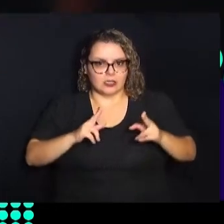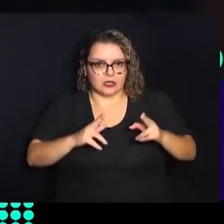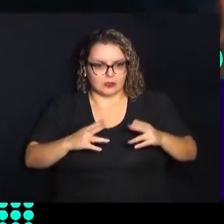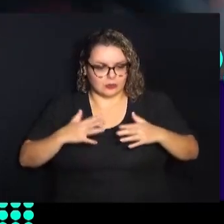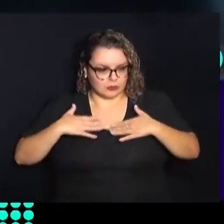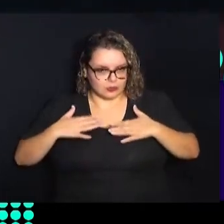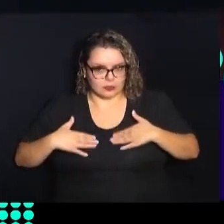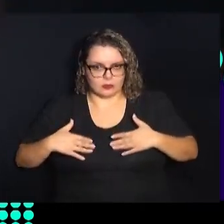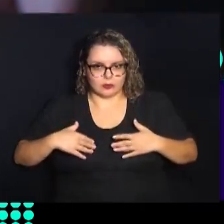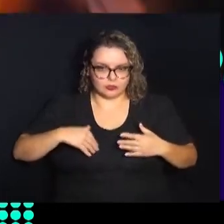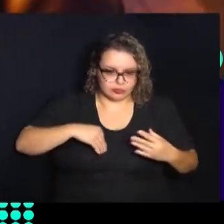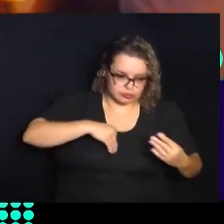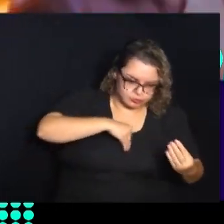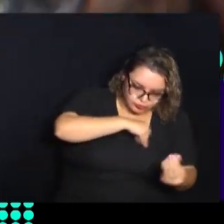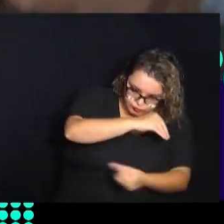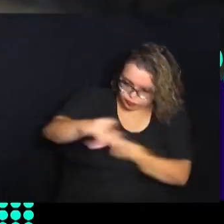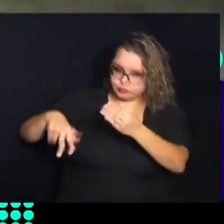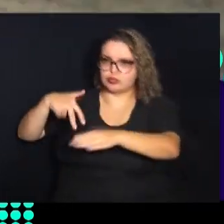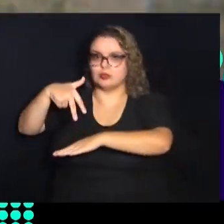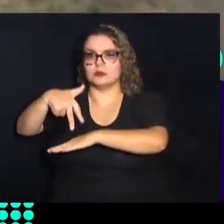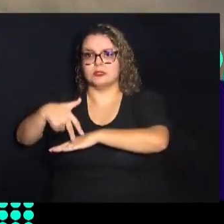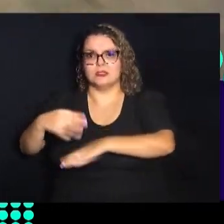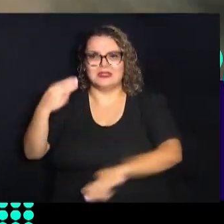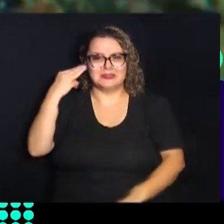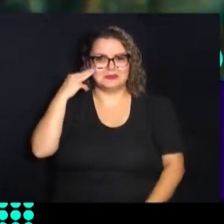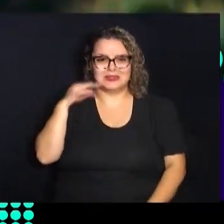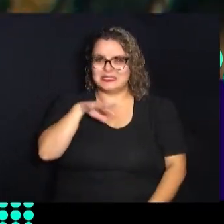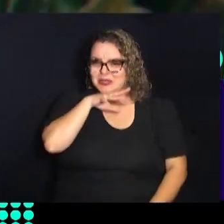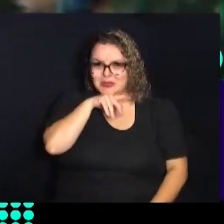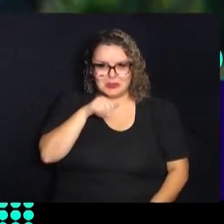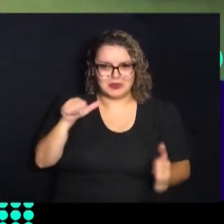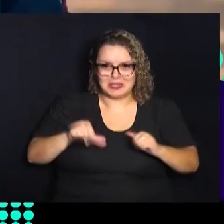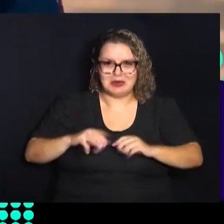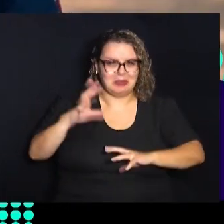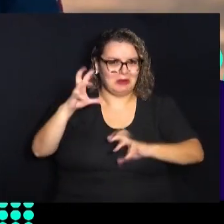É como se o meu corpo fosse teletransportado